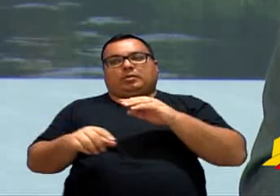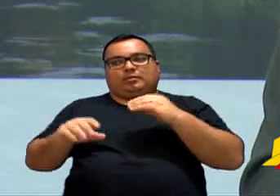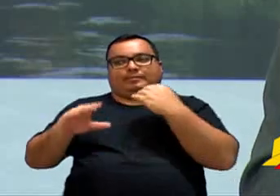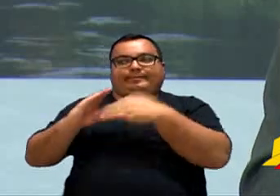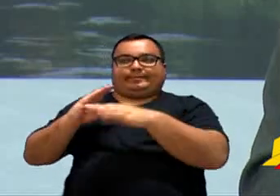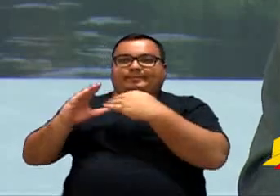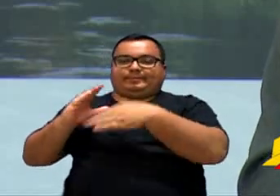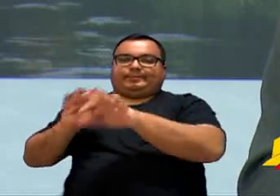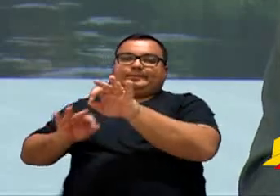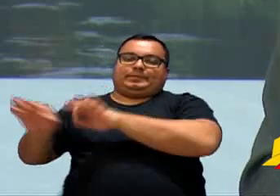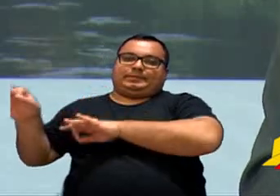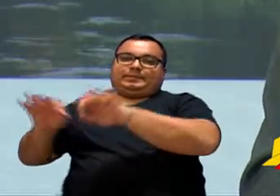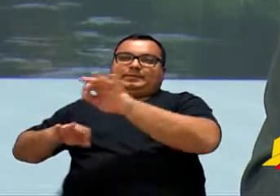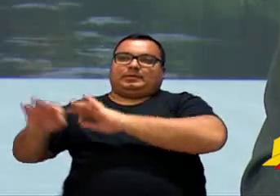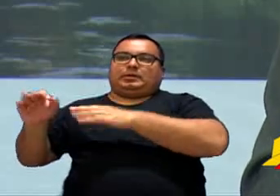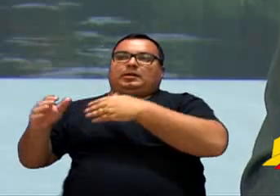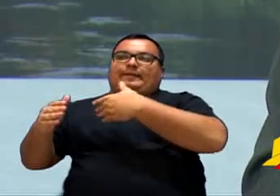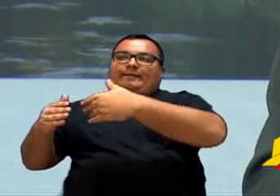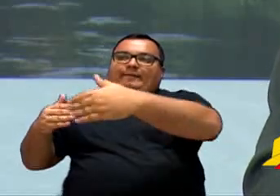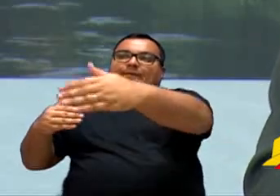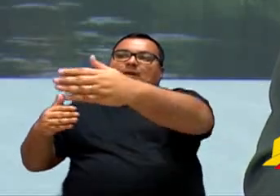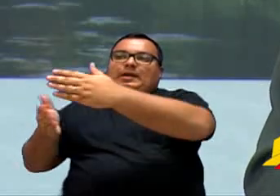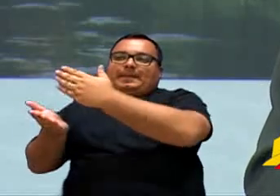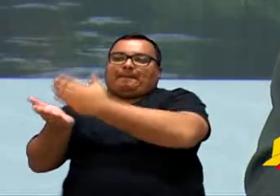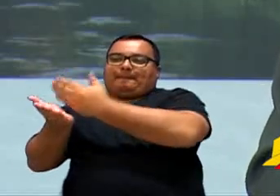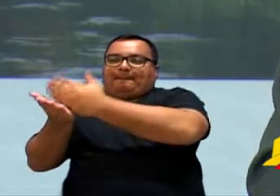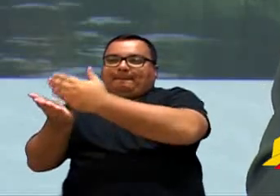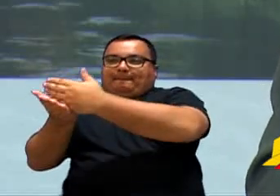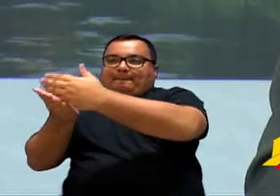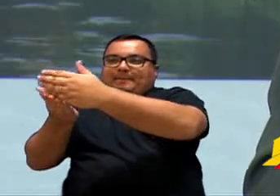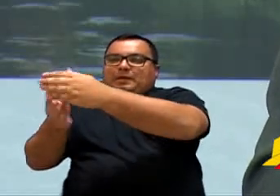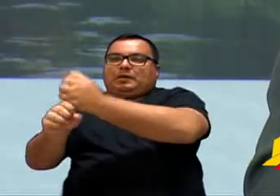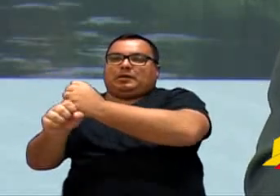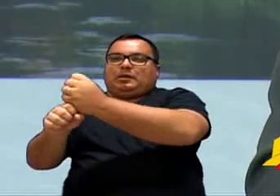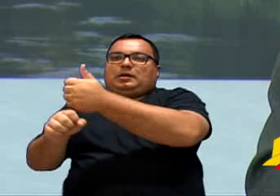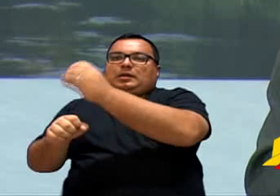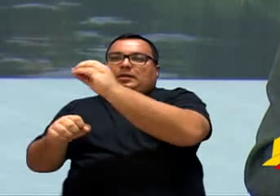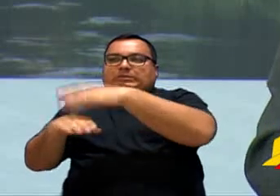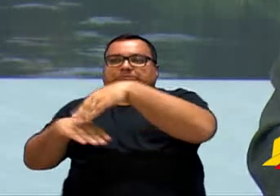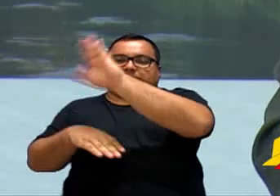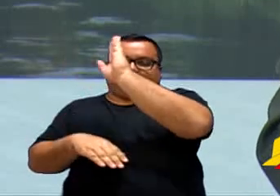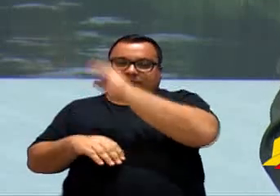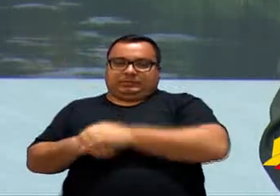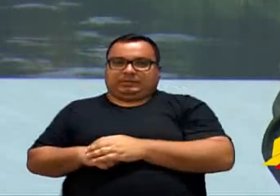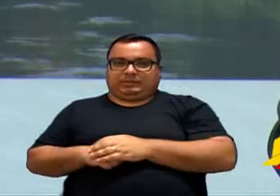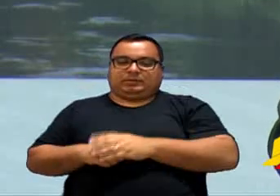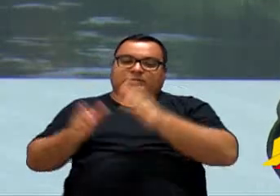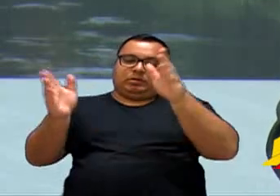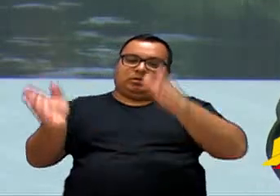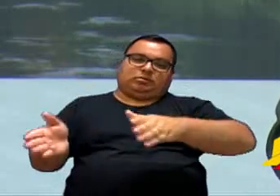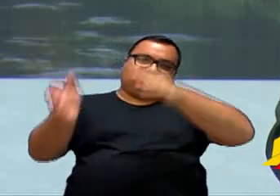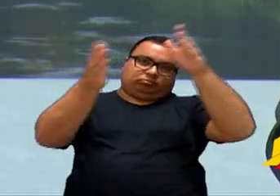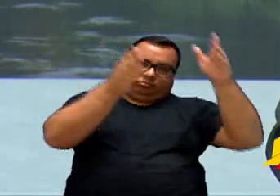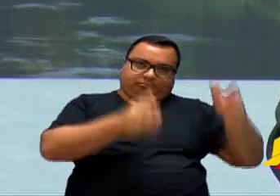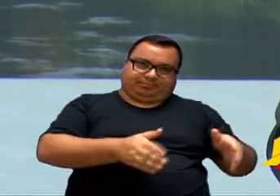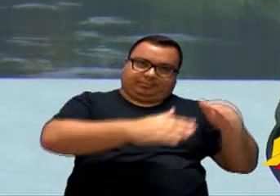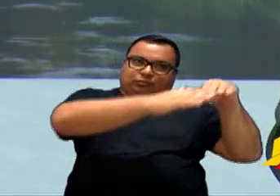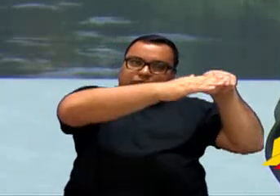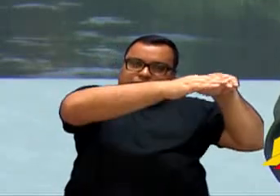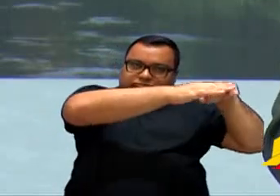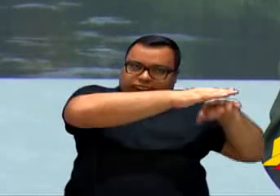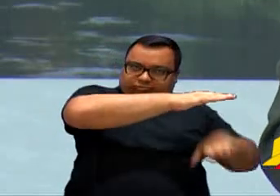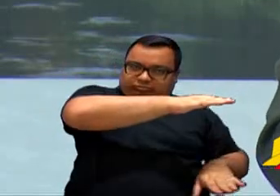uma negociação de pagamento dessa dívida por 10 e tantos anos, e daí criou outro fundo de